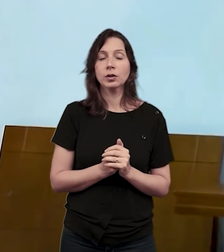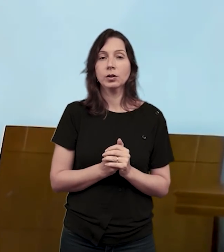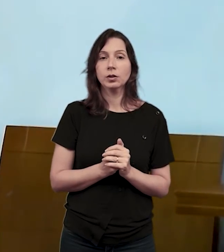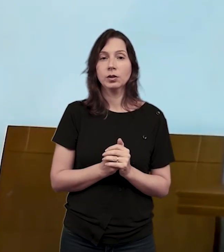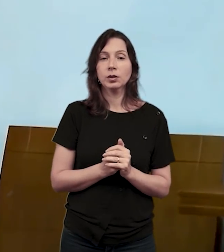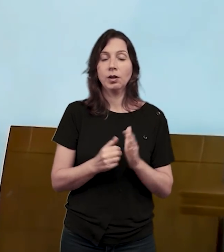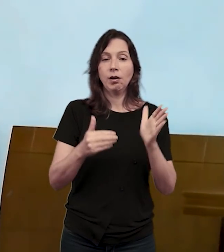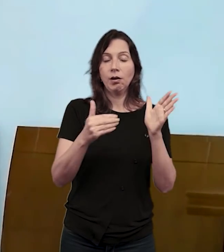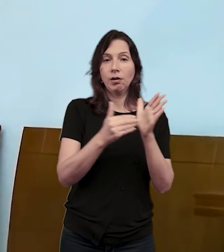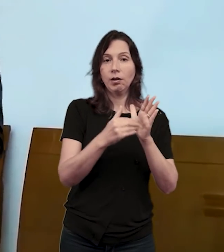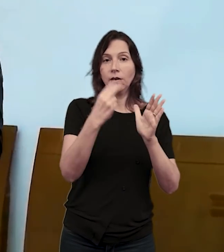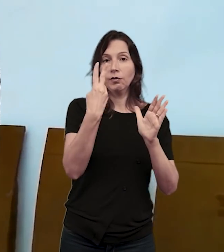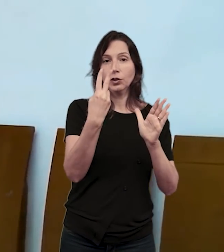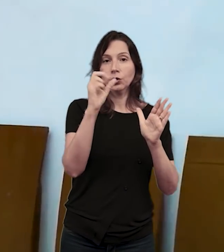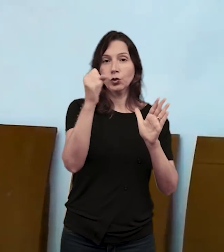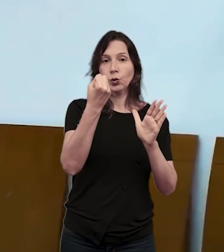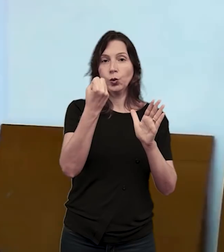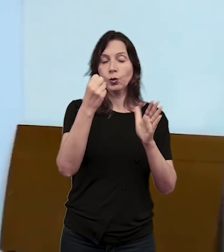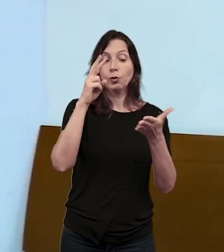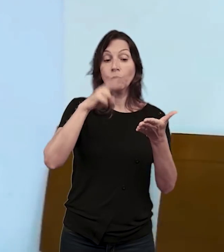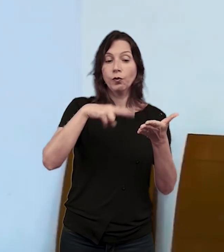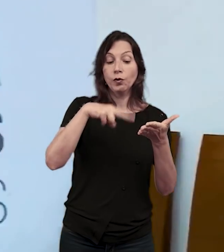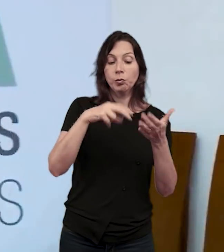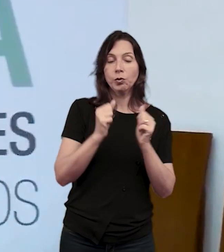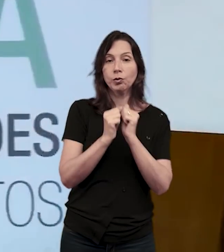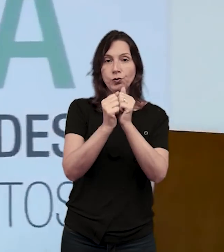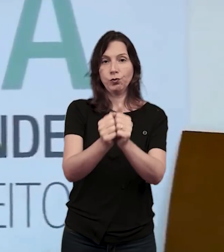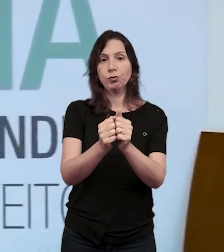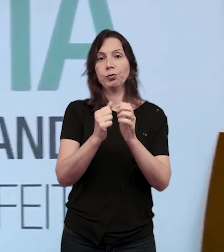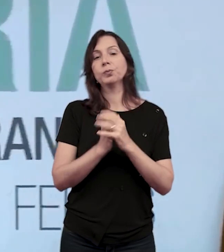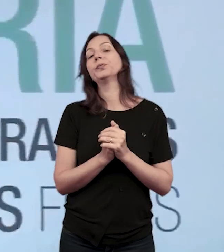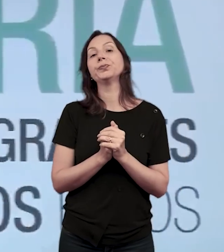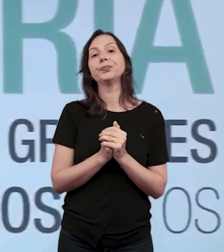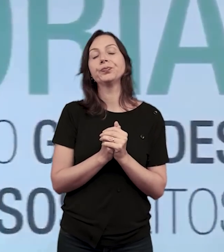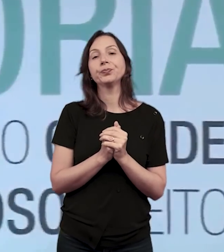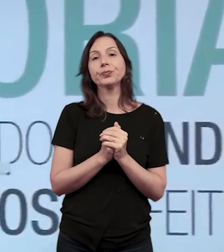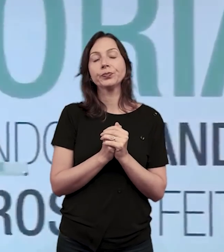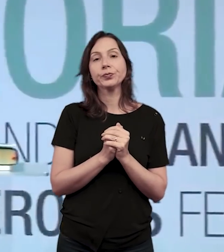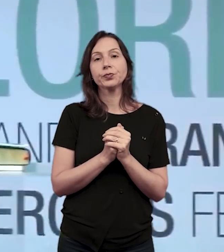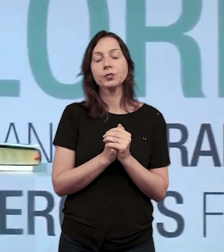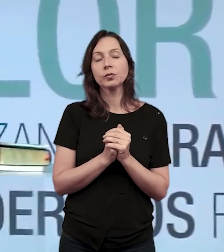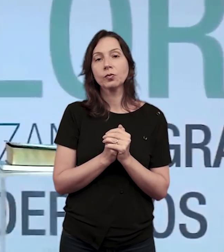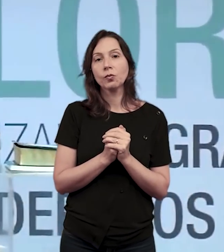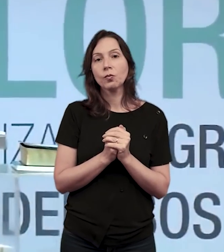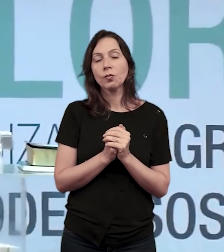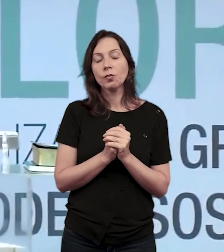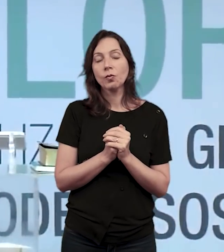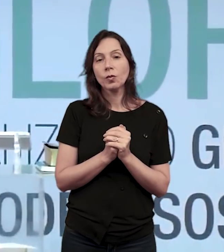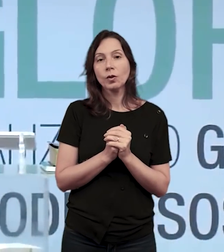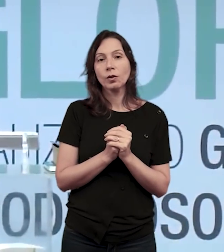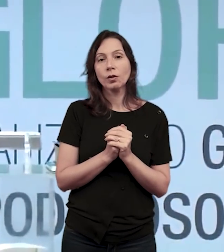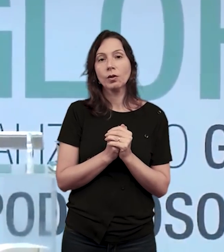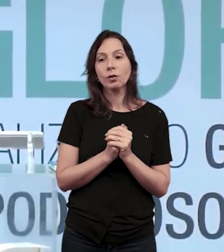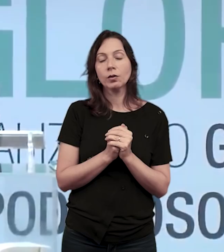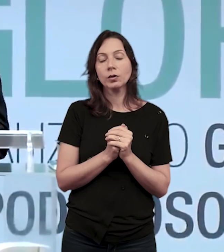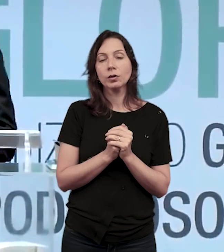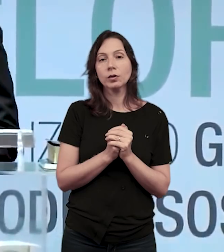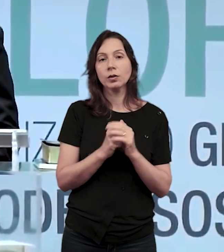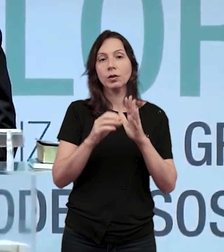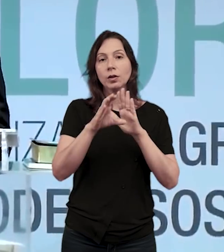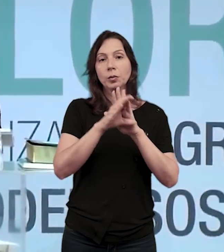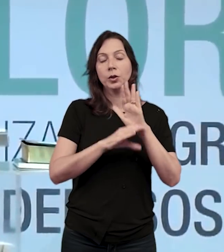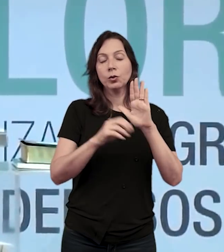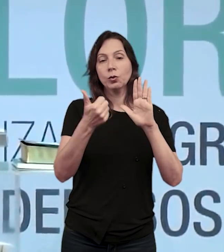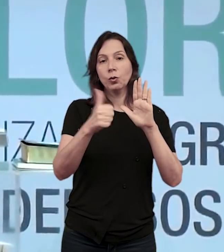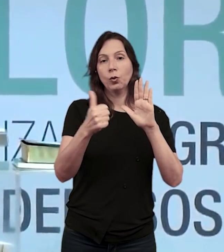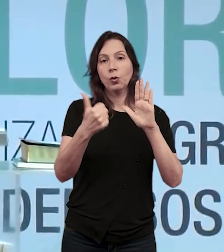até o verso 28, a igreja pode ler comigo assim, uma voz só, bem bonito, bem claro, bem forte. Capítulo 11,